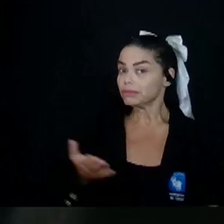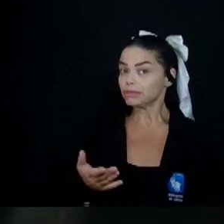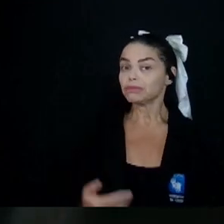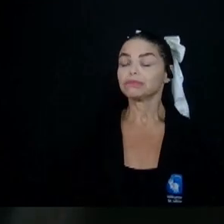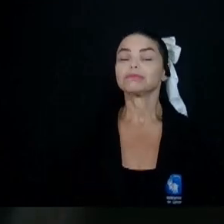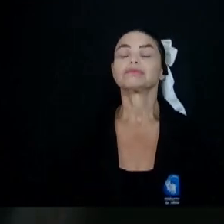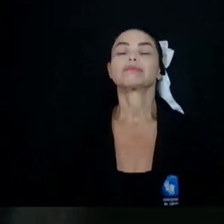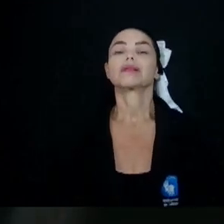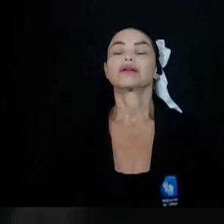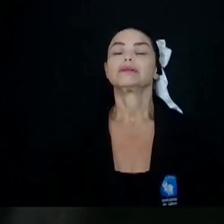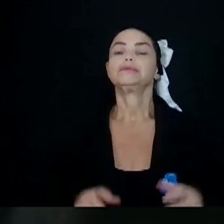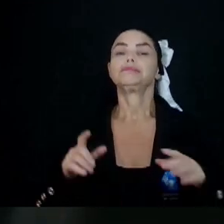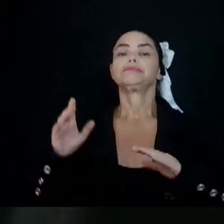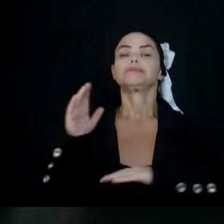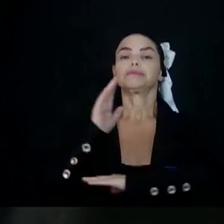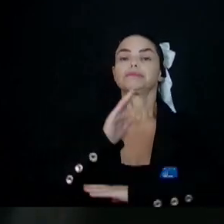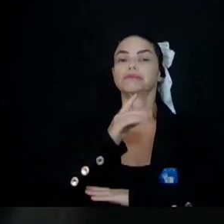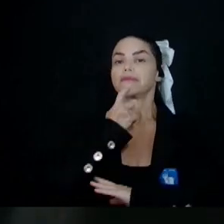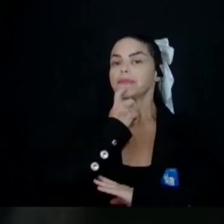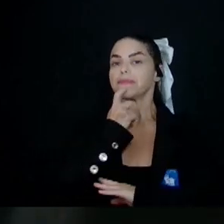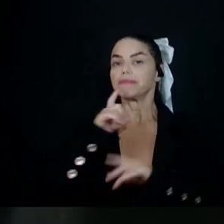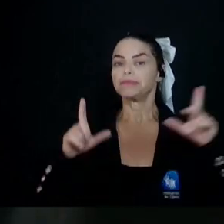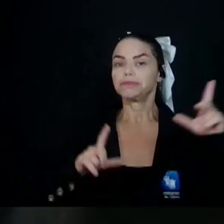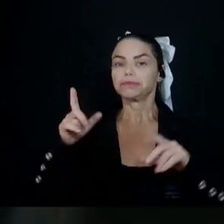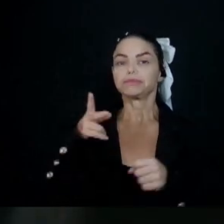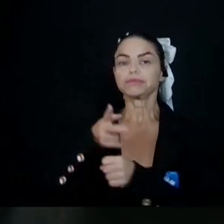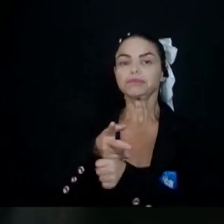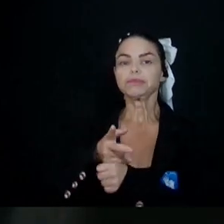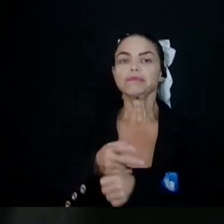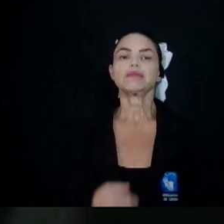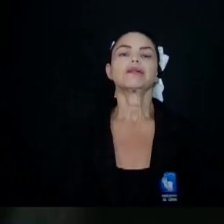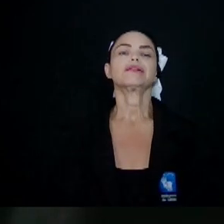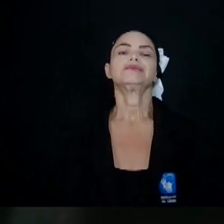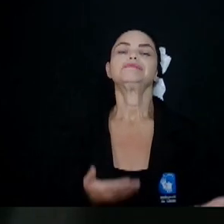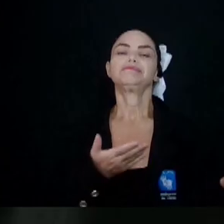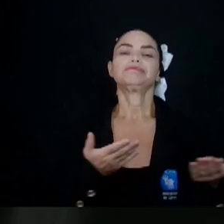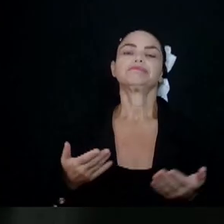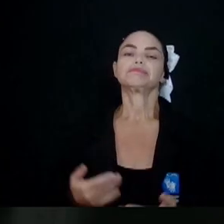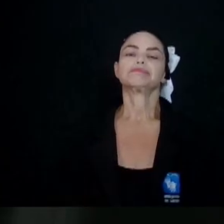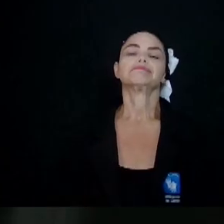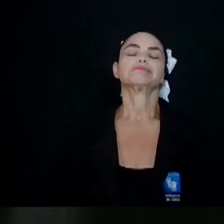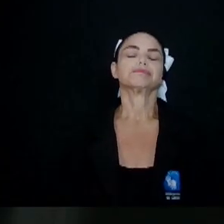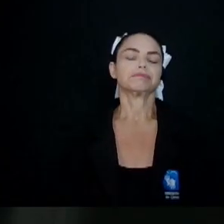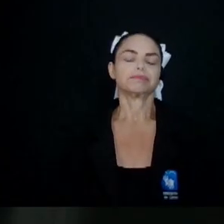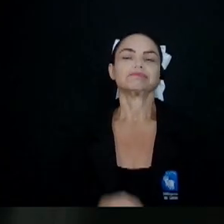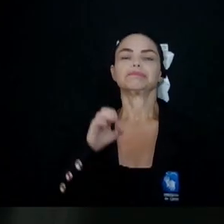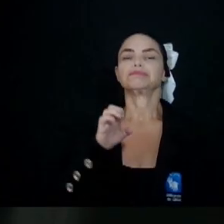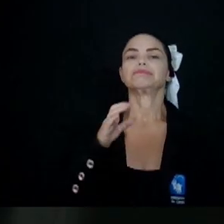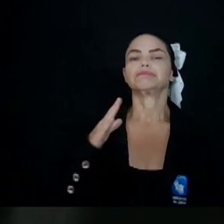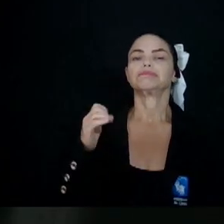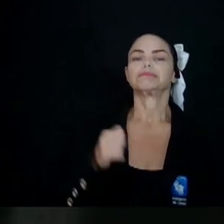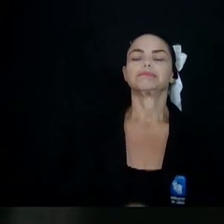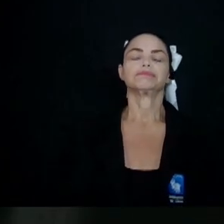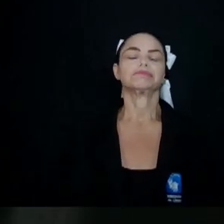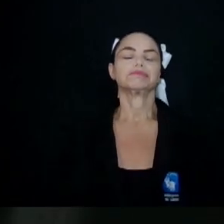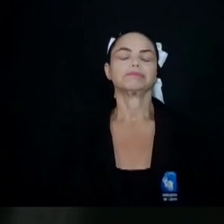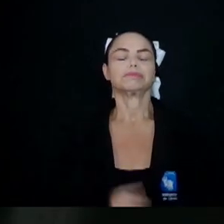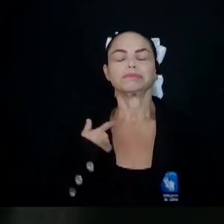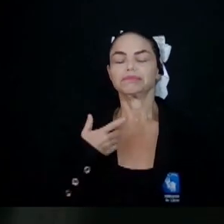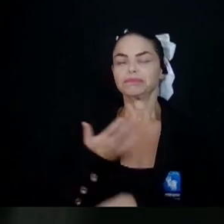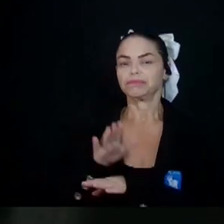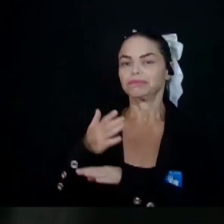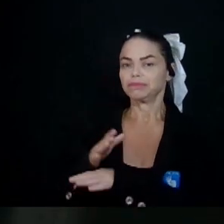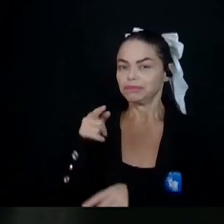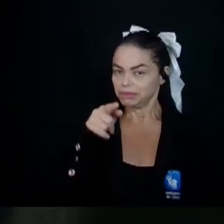Câmara Campinas, Estúdio Câmara, hoje com os nossos convidados, falando sobre ECA Digital e a participação de você que está em casa.